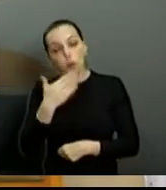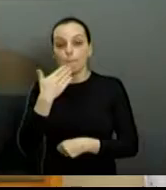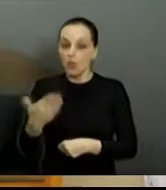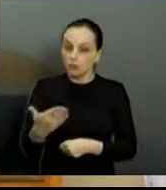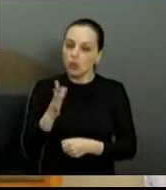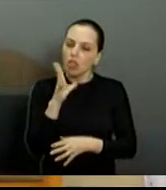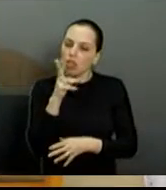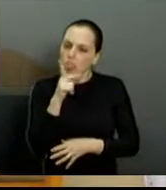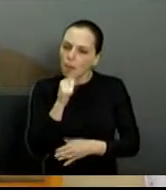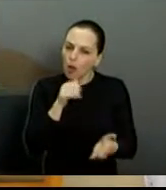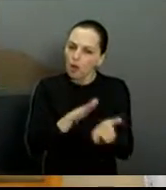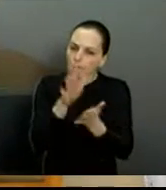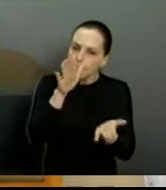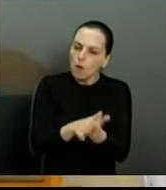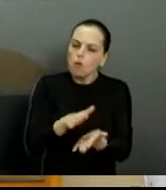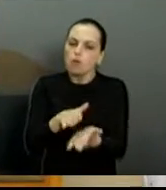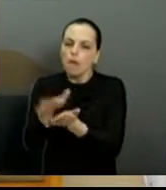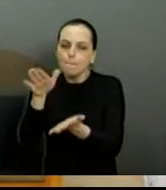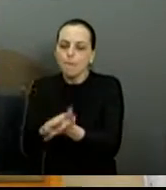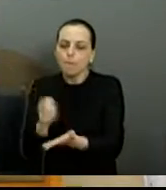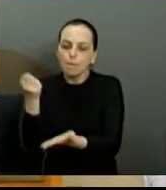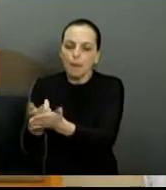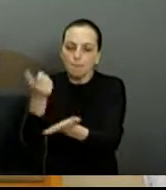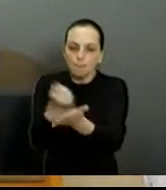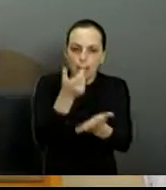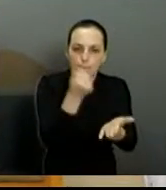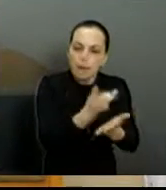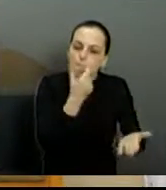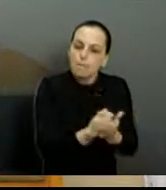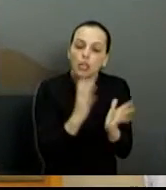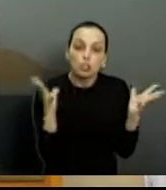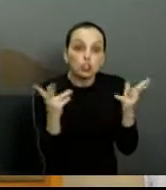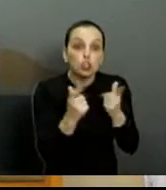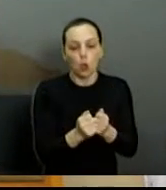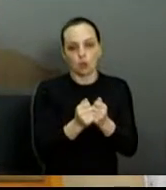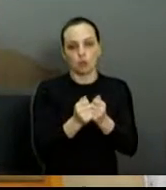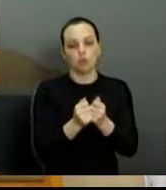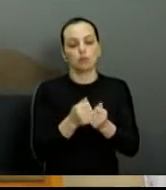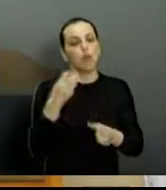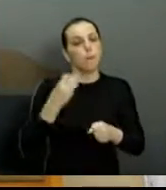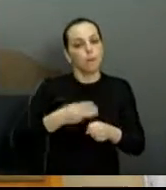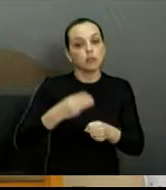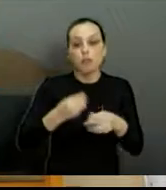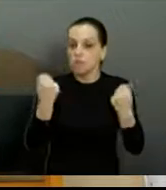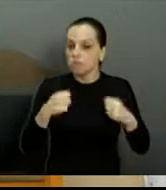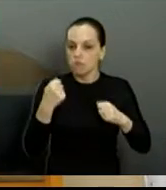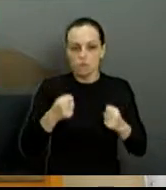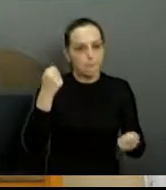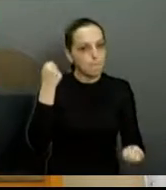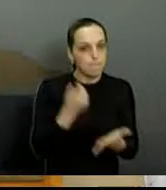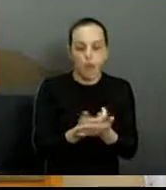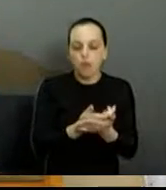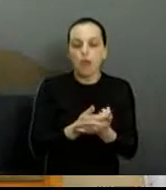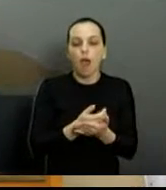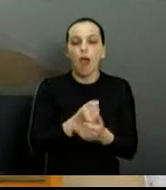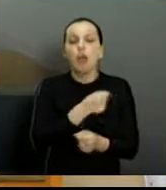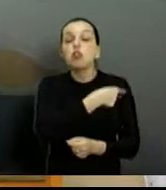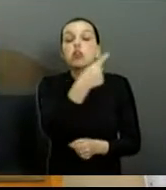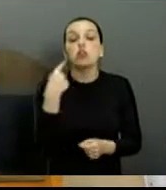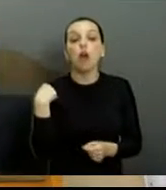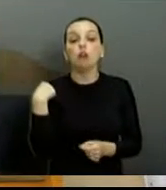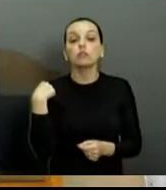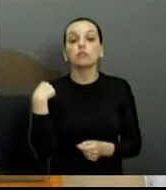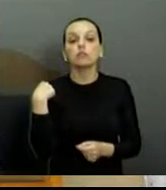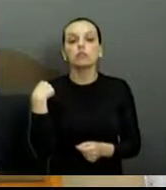mais multa vai tomar e tem que pagar porque é lei federal o município tem que pagar e quem paga aos municípios somos nós